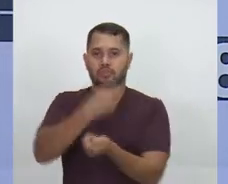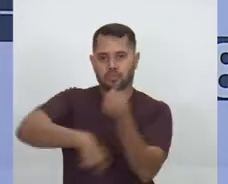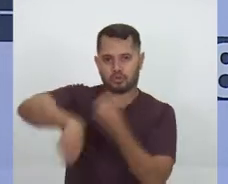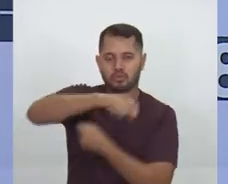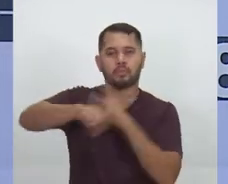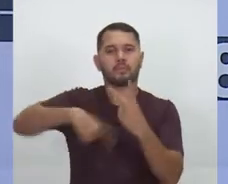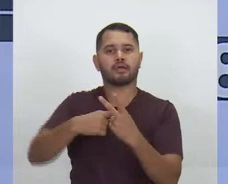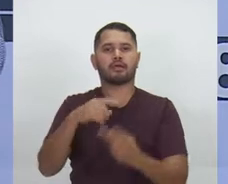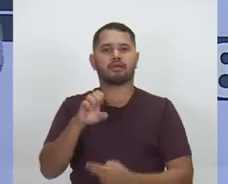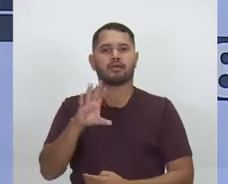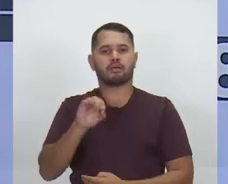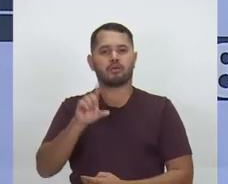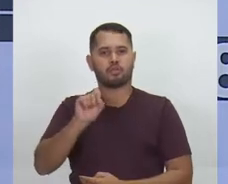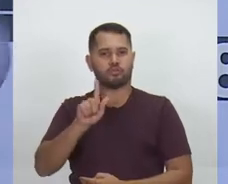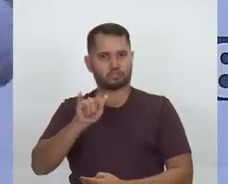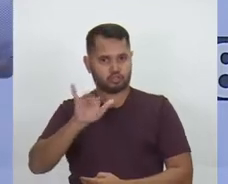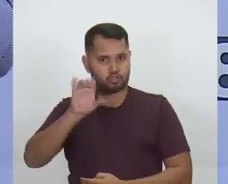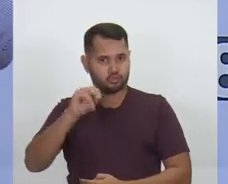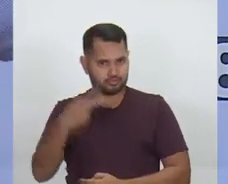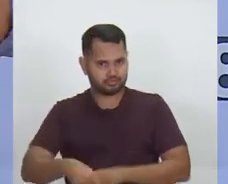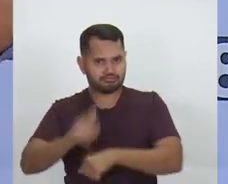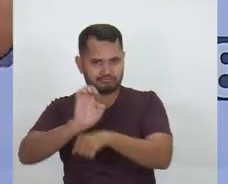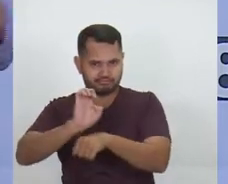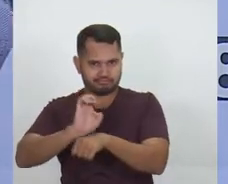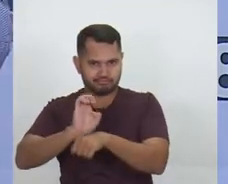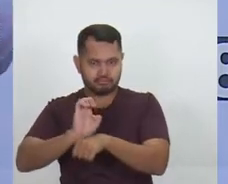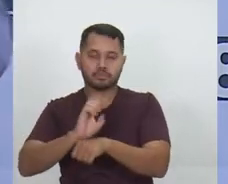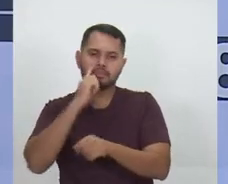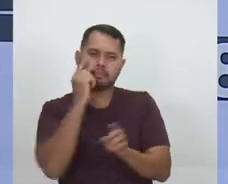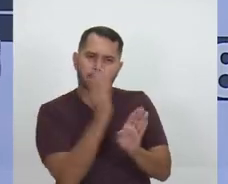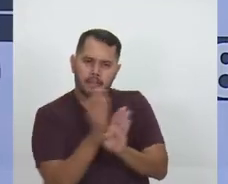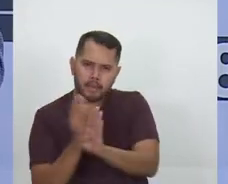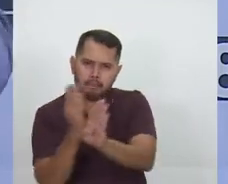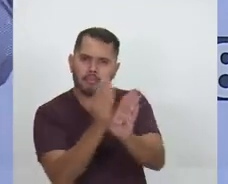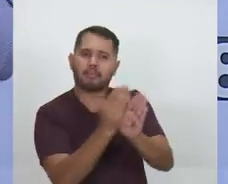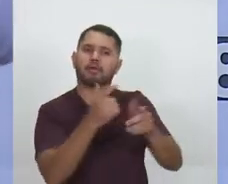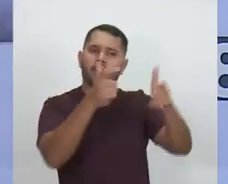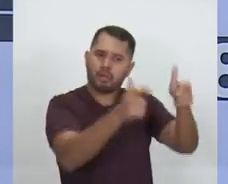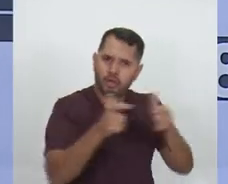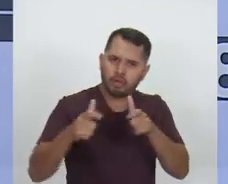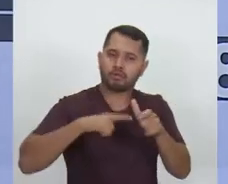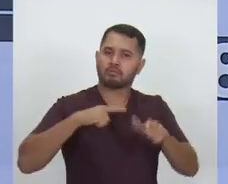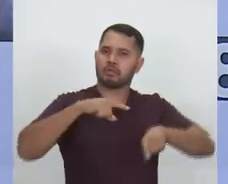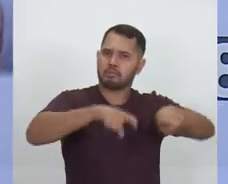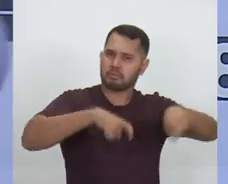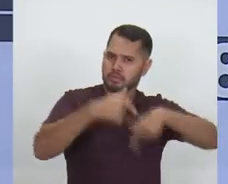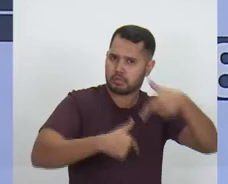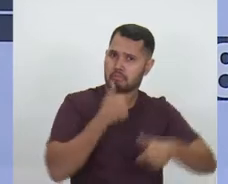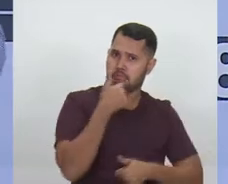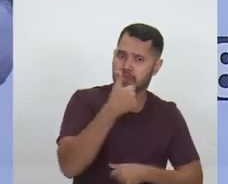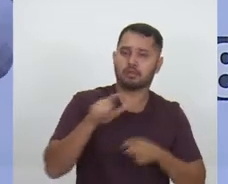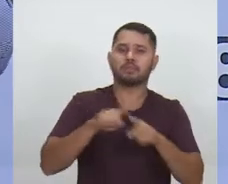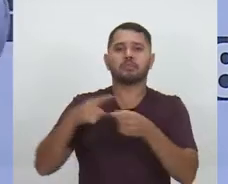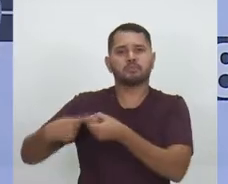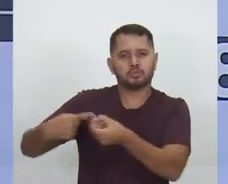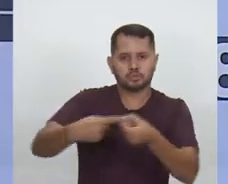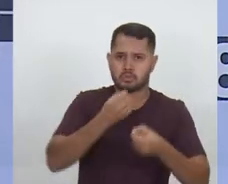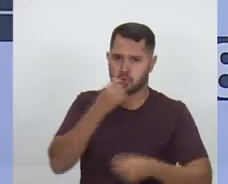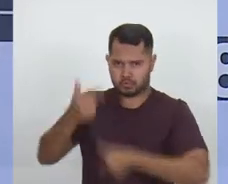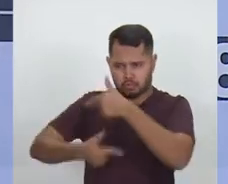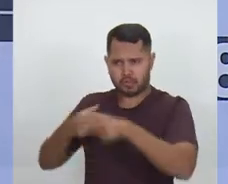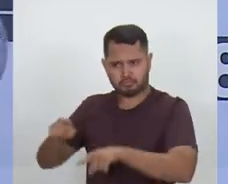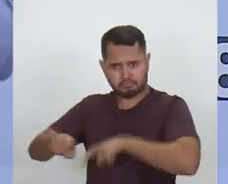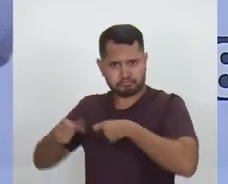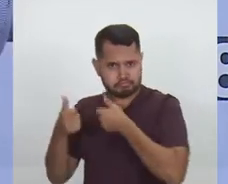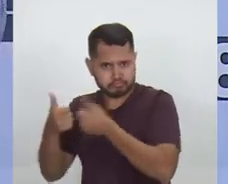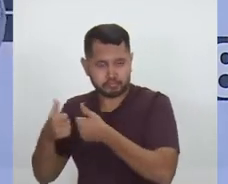ecológico do nosso estado identificar as áreas produtivas identificar os municípios produtores e nós temos o